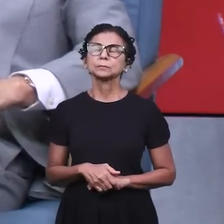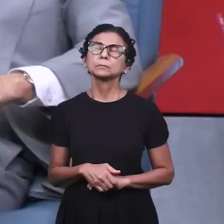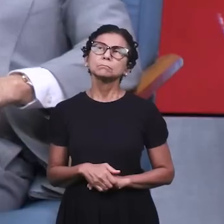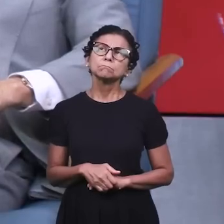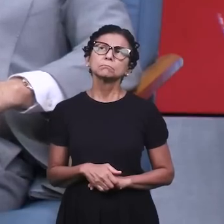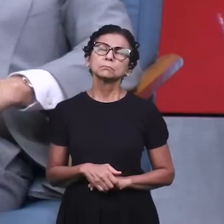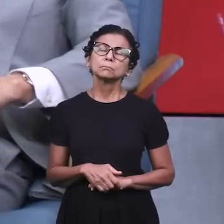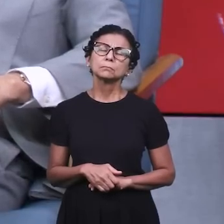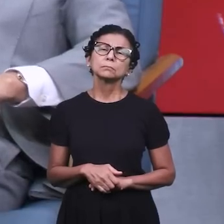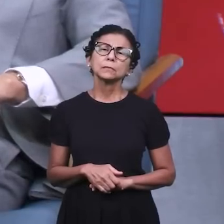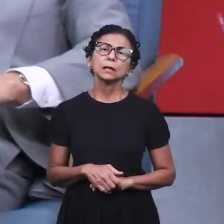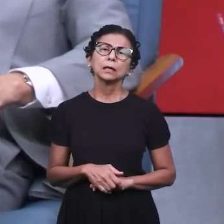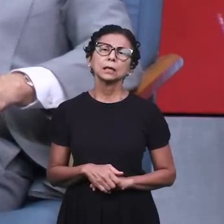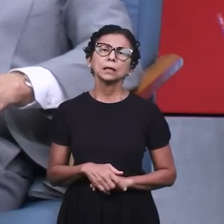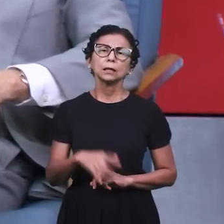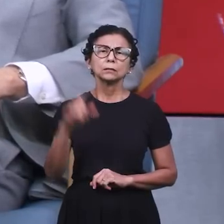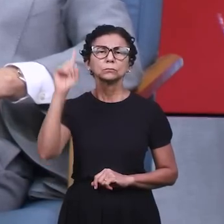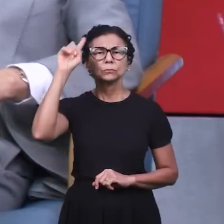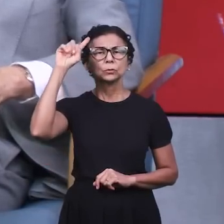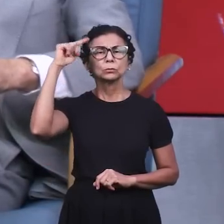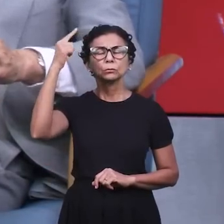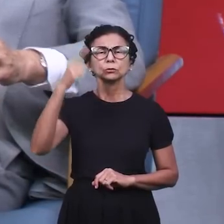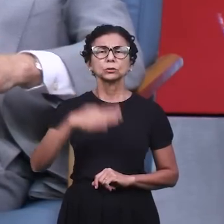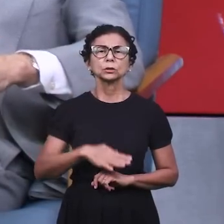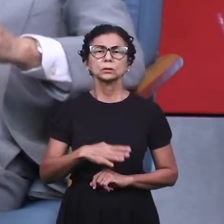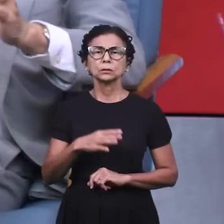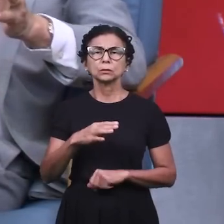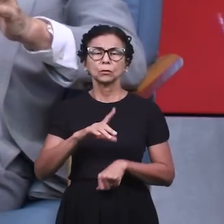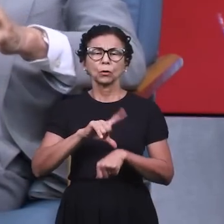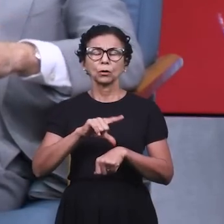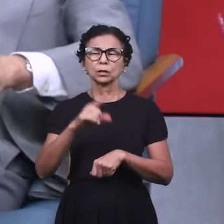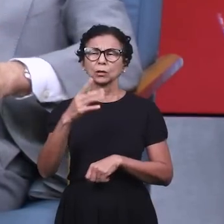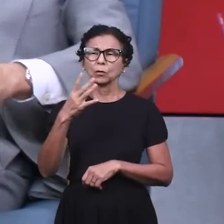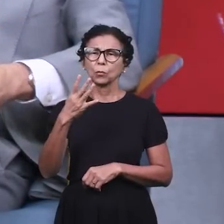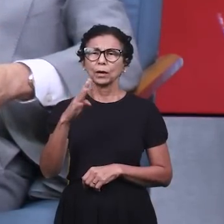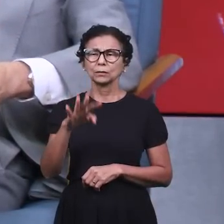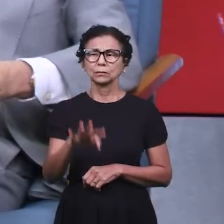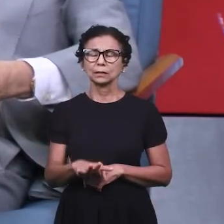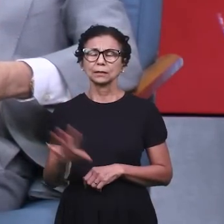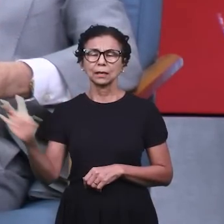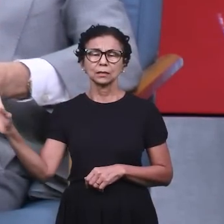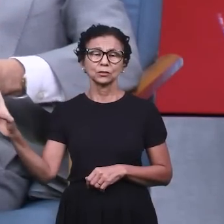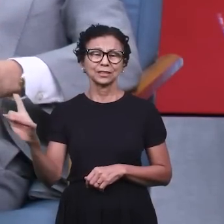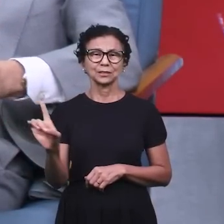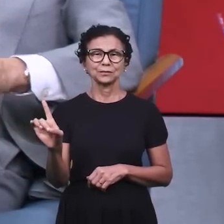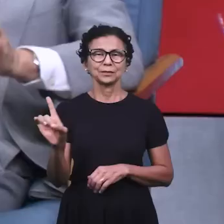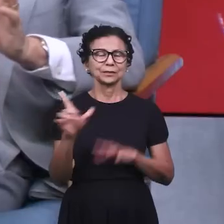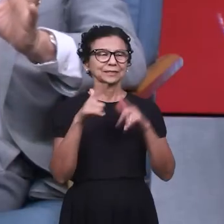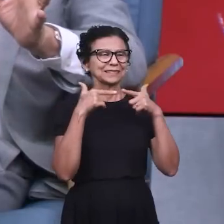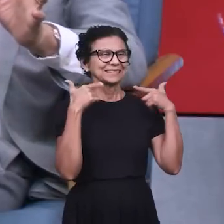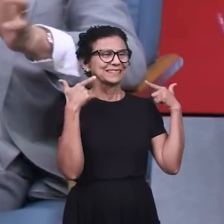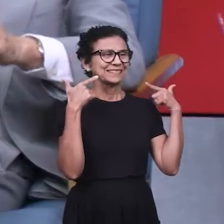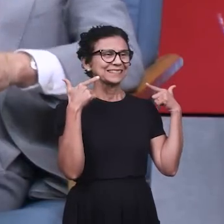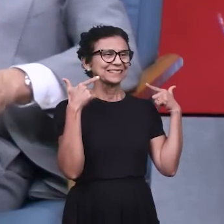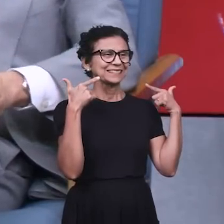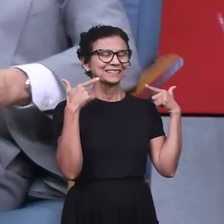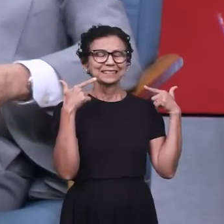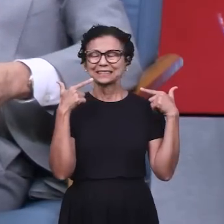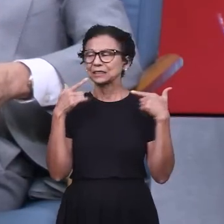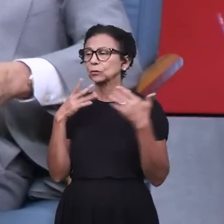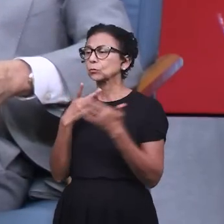da tarde, ele aparece no consultório. Aí ficou lá e a moça me avisou, aí eu recebi e ele estava